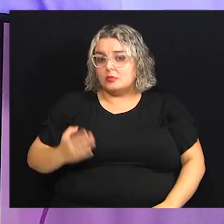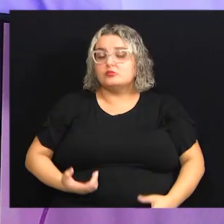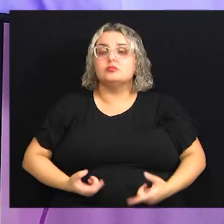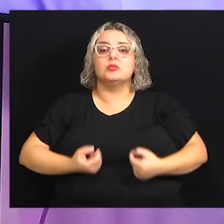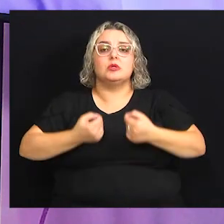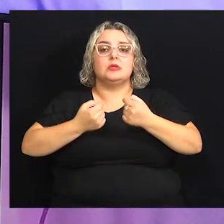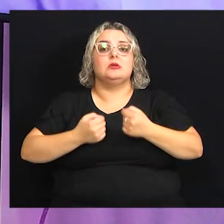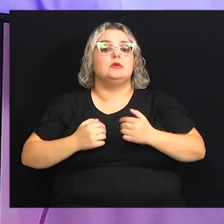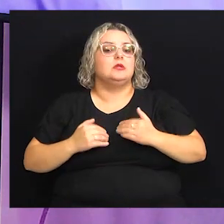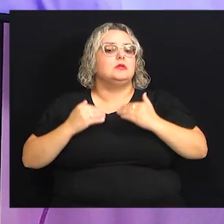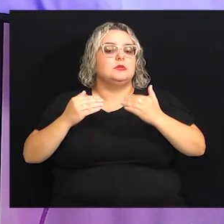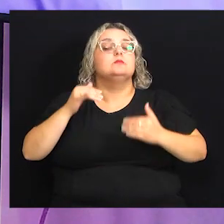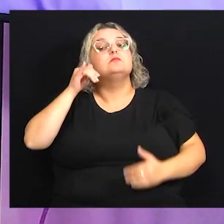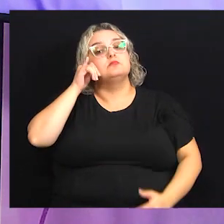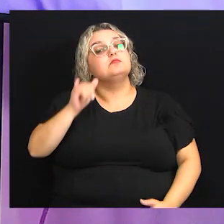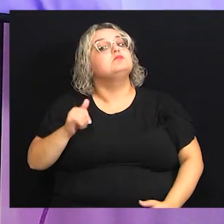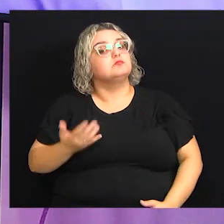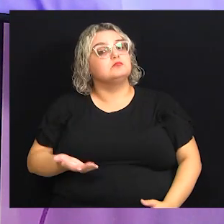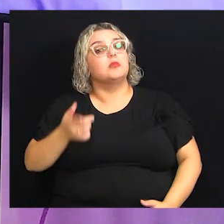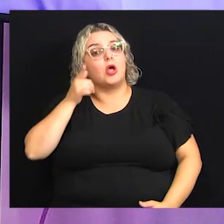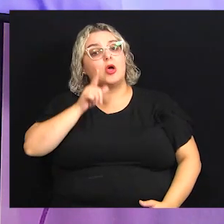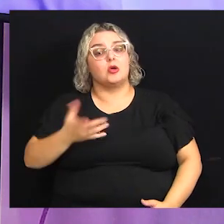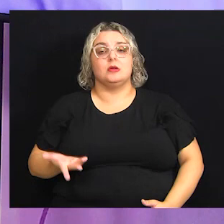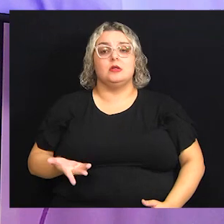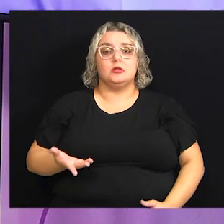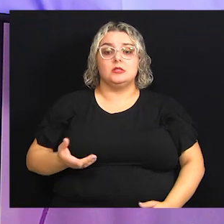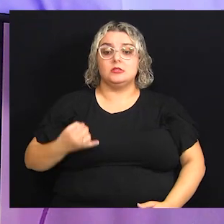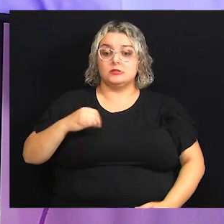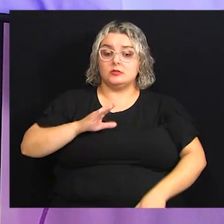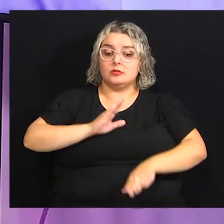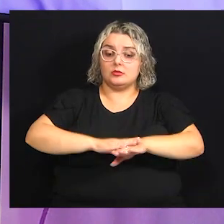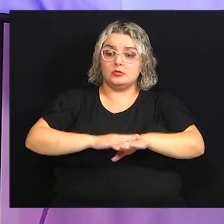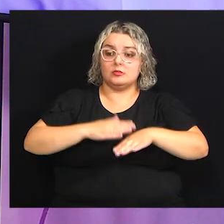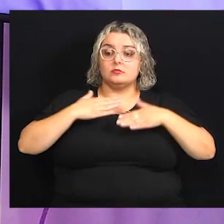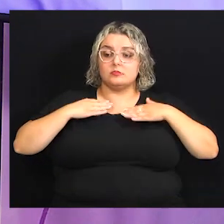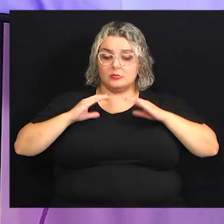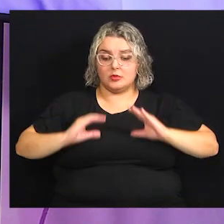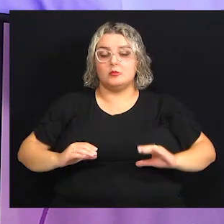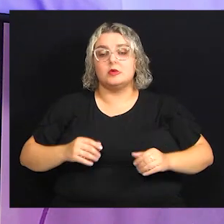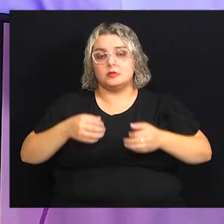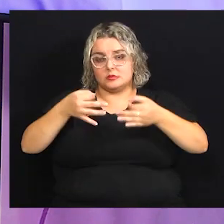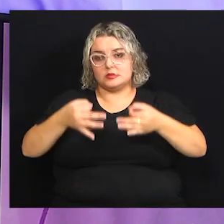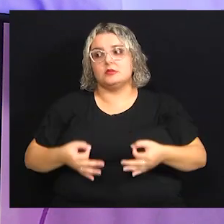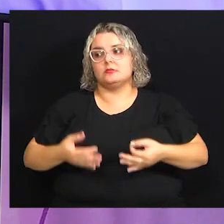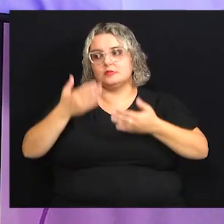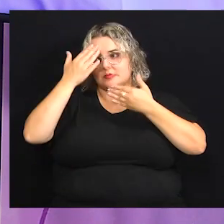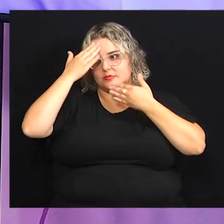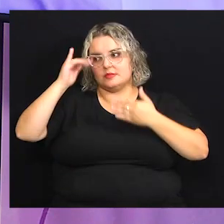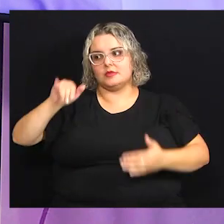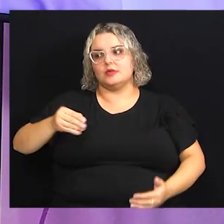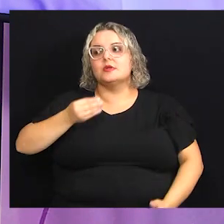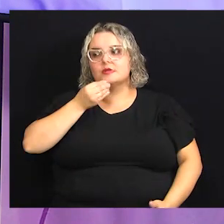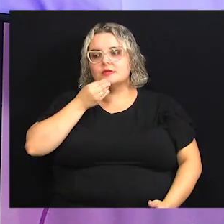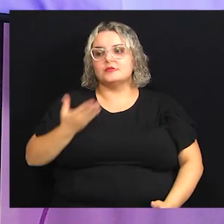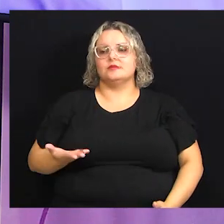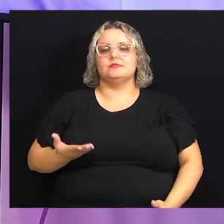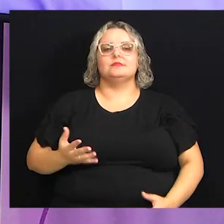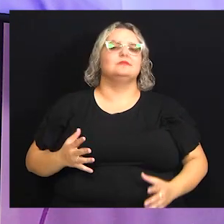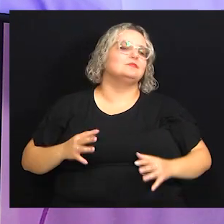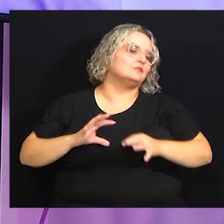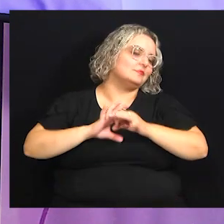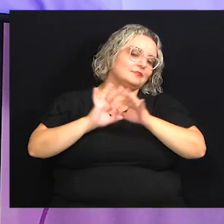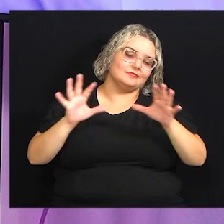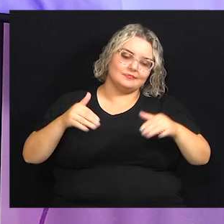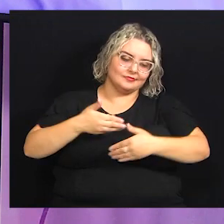brasileira, um câncer que é altamente prevenível se a gente toma as condutas corretas. Então, fica aqui o meu agradecimento pela